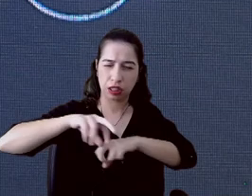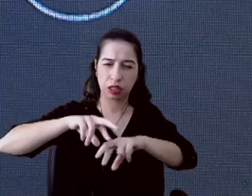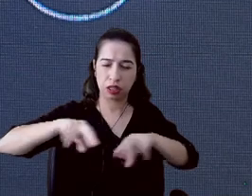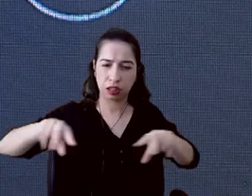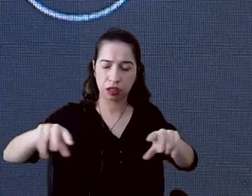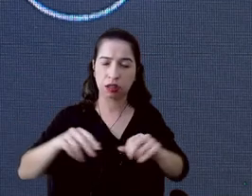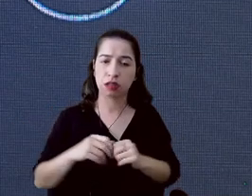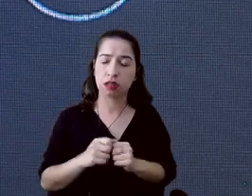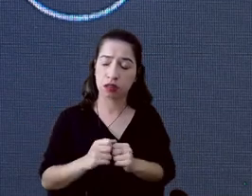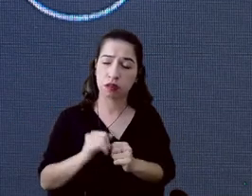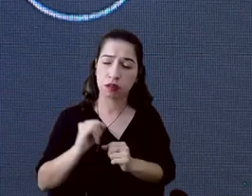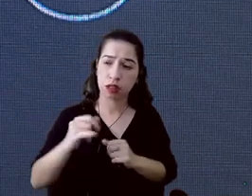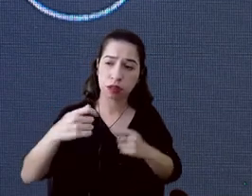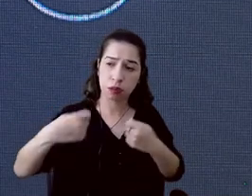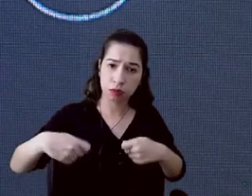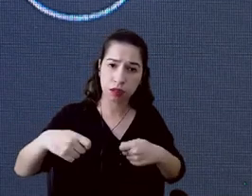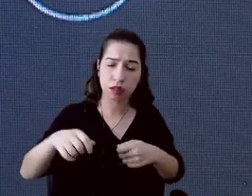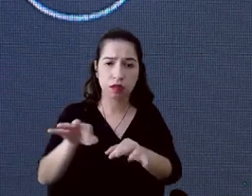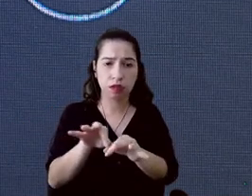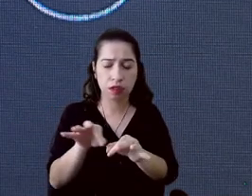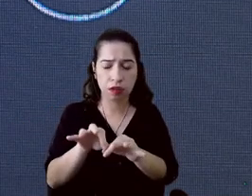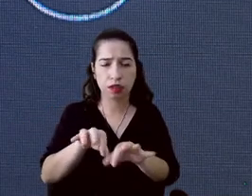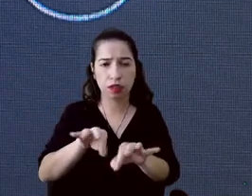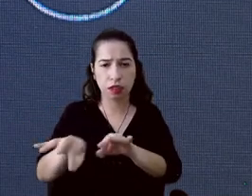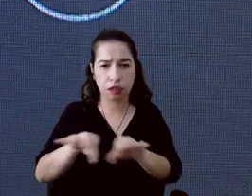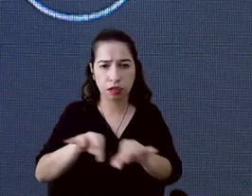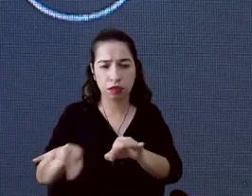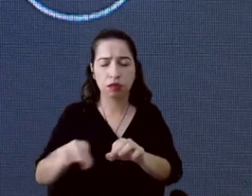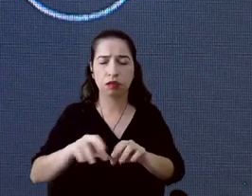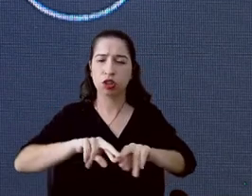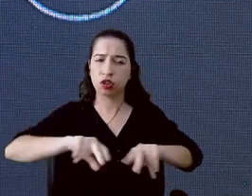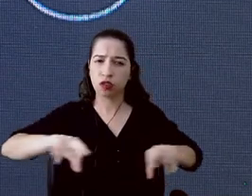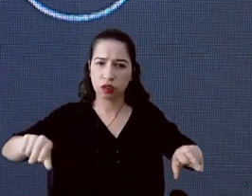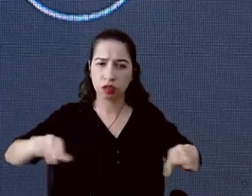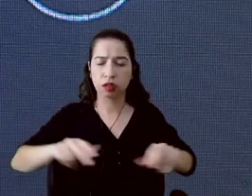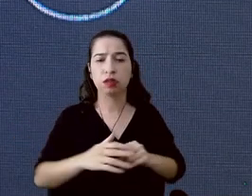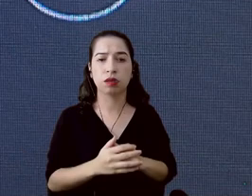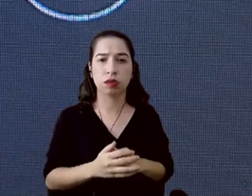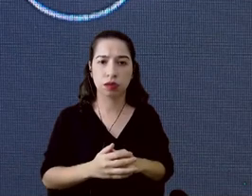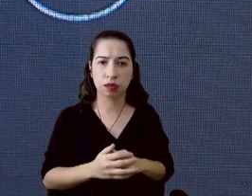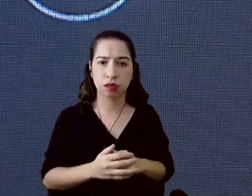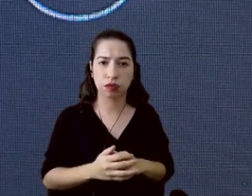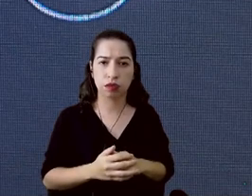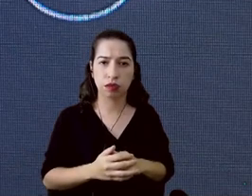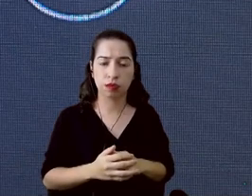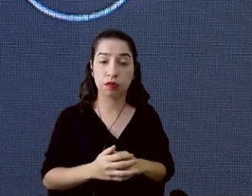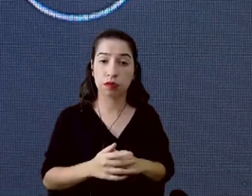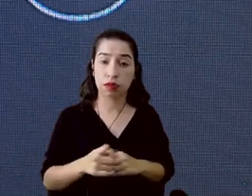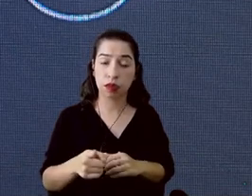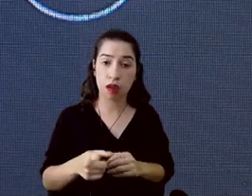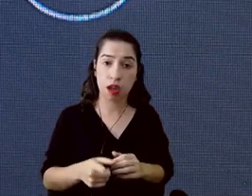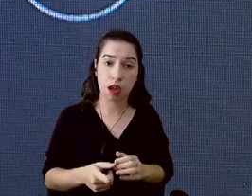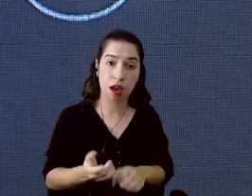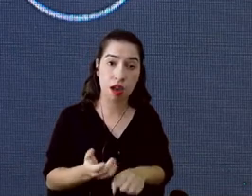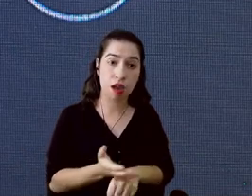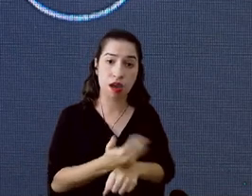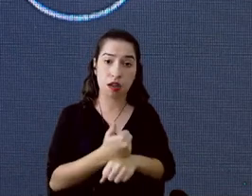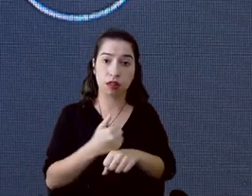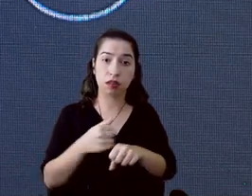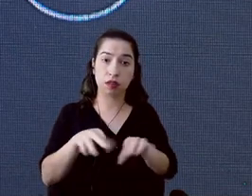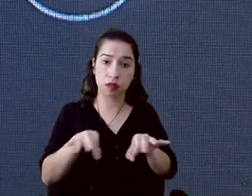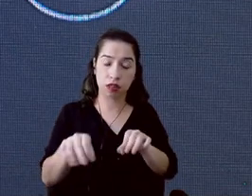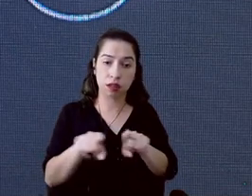você vai fazer uma reorga dessa que envolve layota de pessoas tipo faça cedo e faça para o fundo